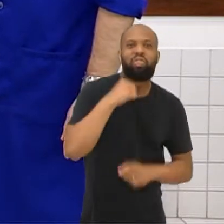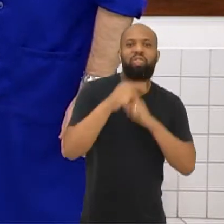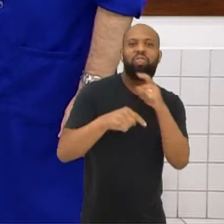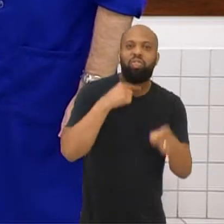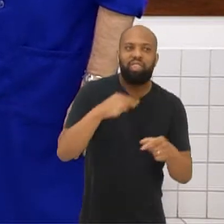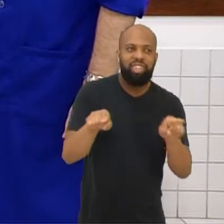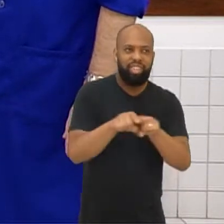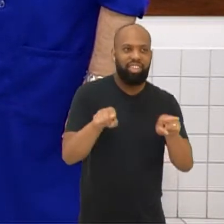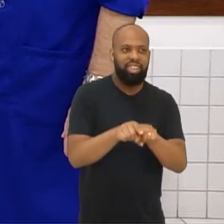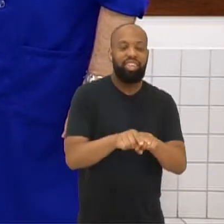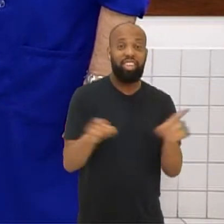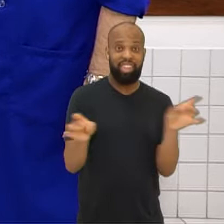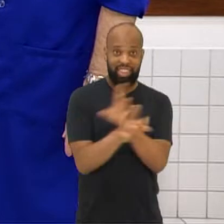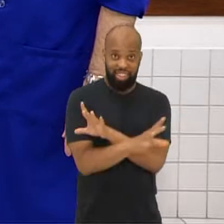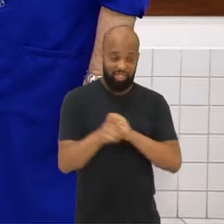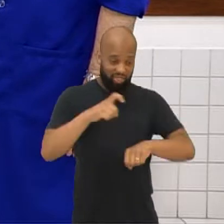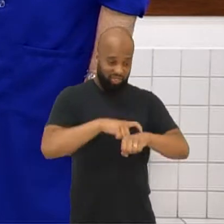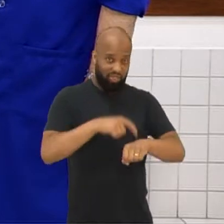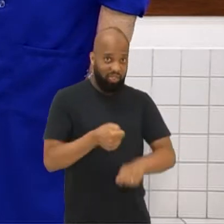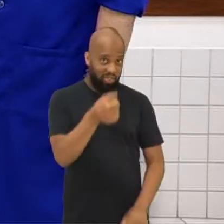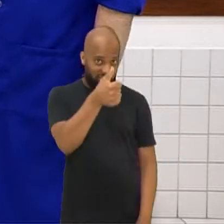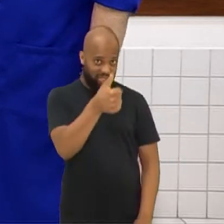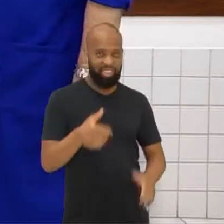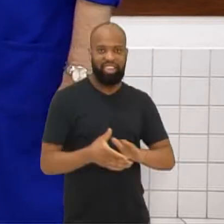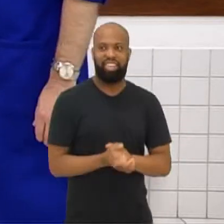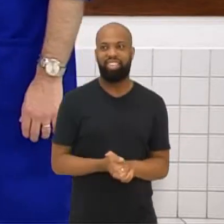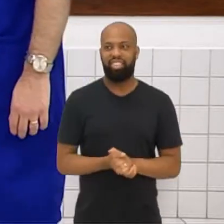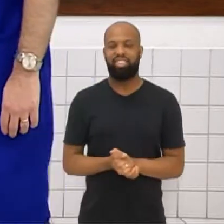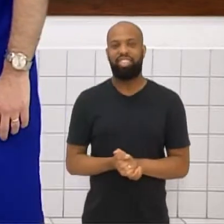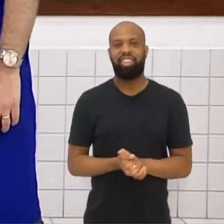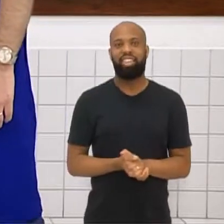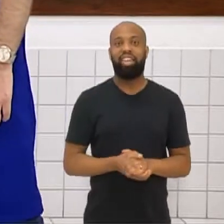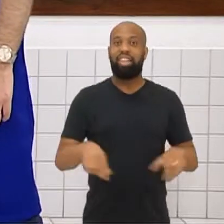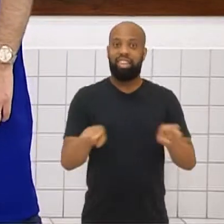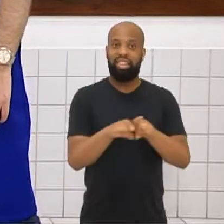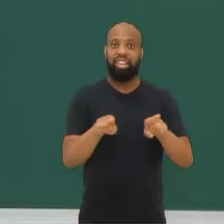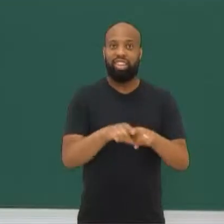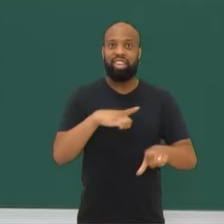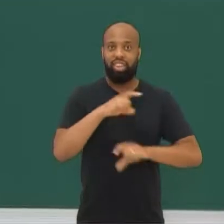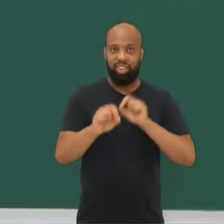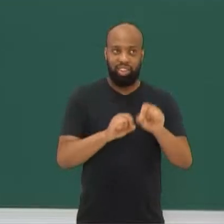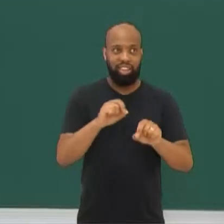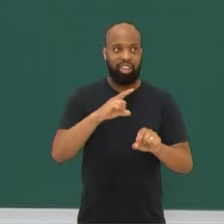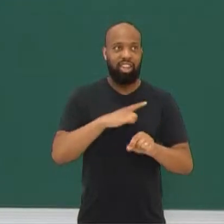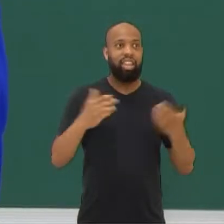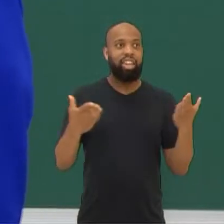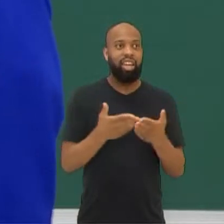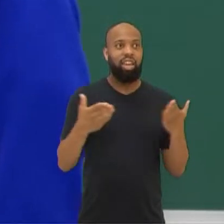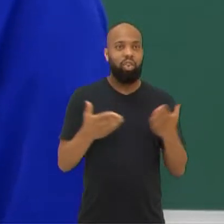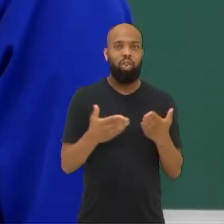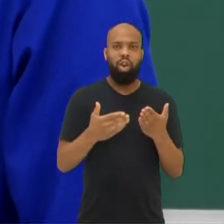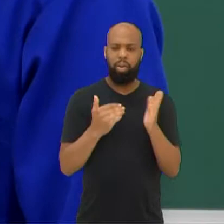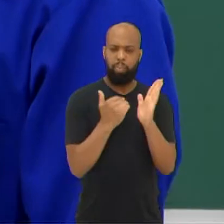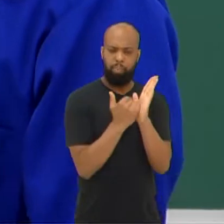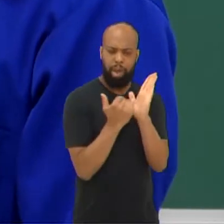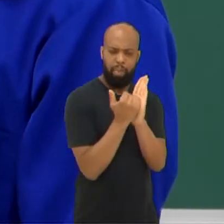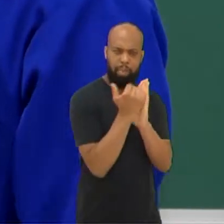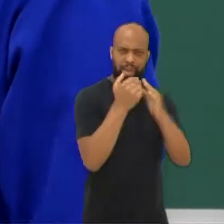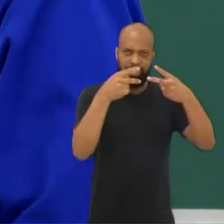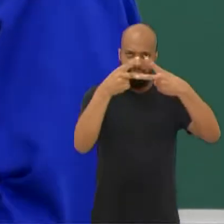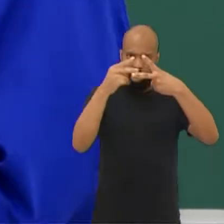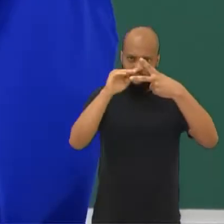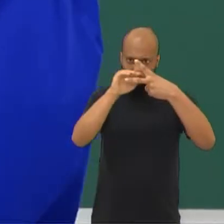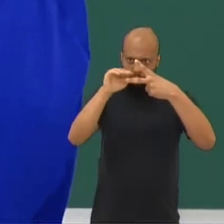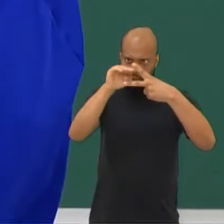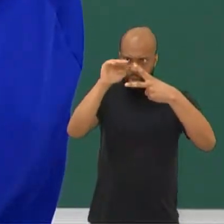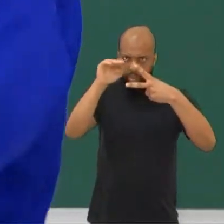o tempo, hein? Isso, tá acabando o tempinho aqui, tá? Que mais que nós temos aqui? Hierárquico quer dizer que é melhor do